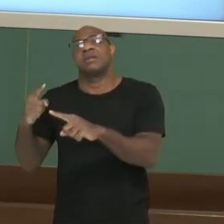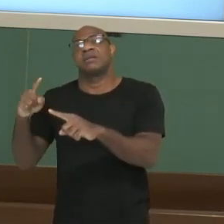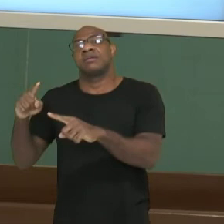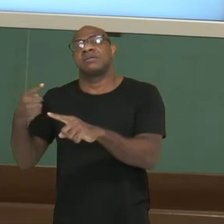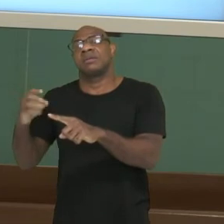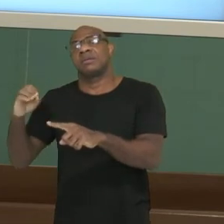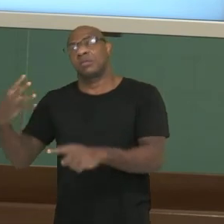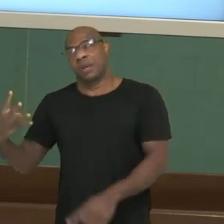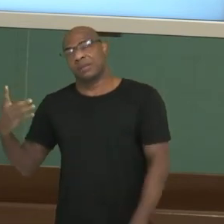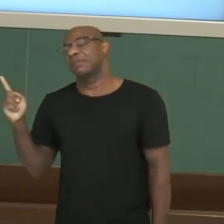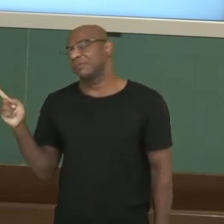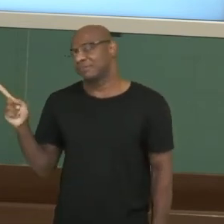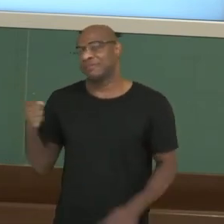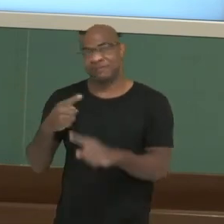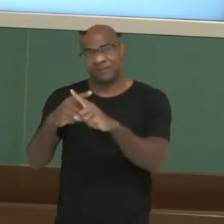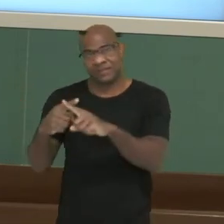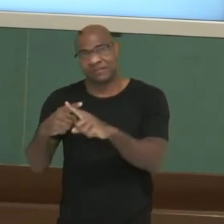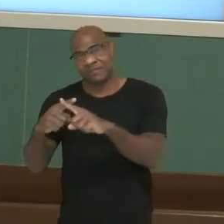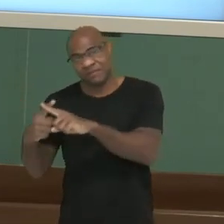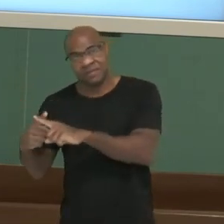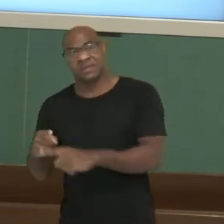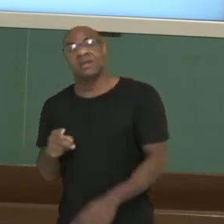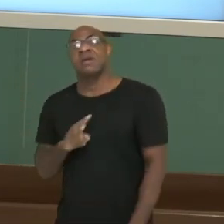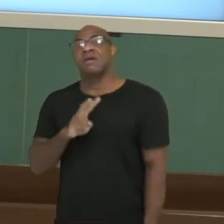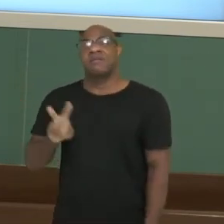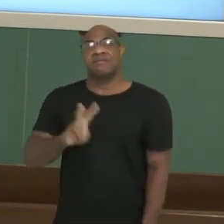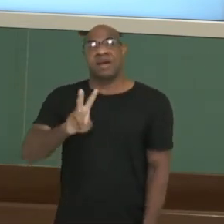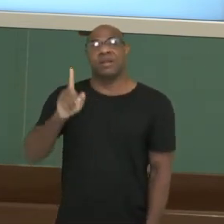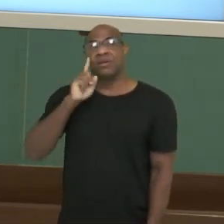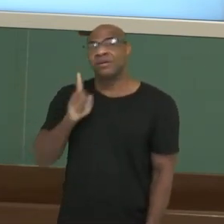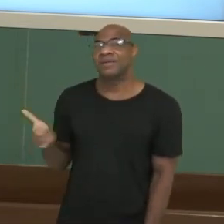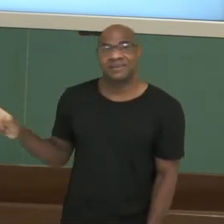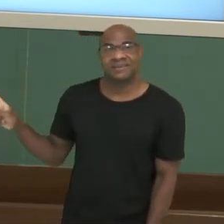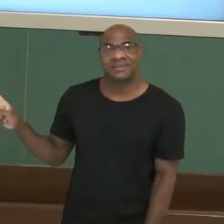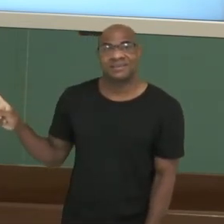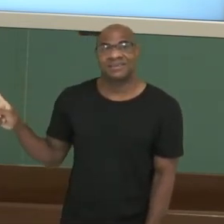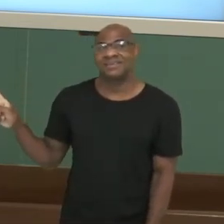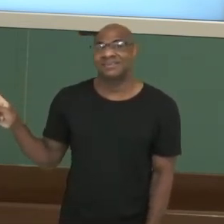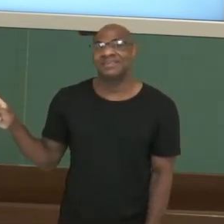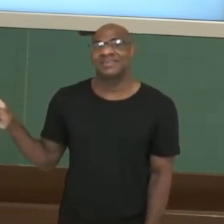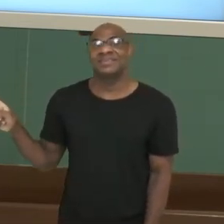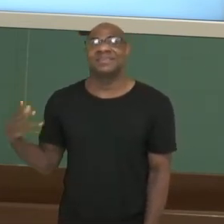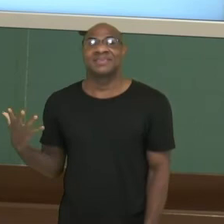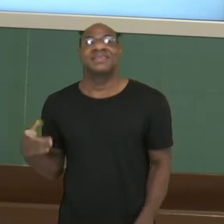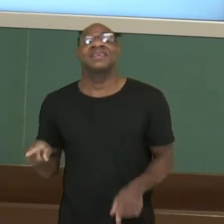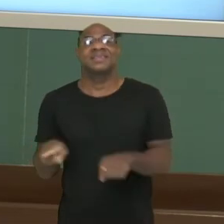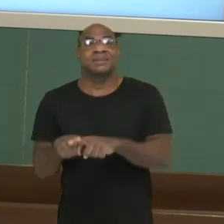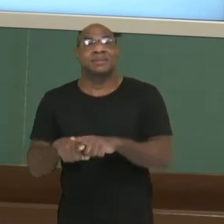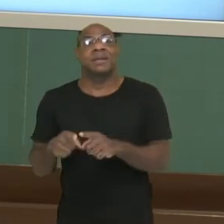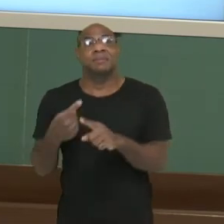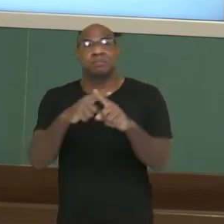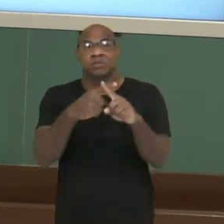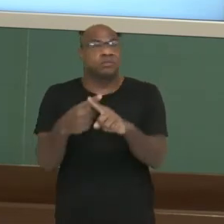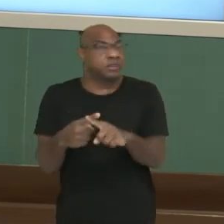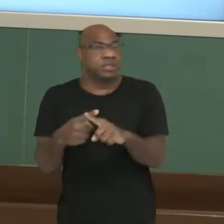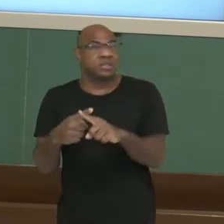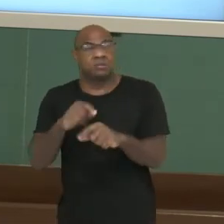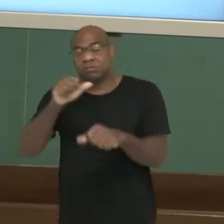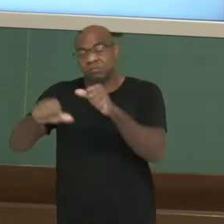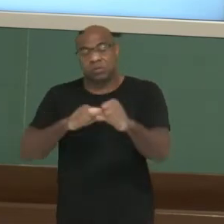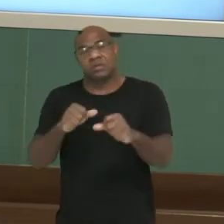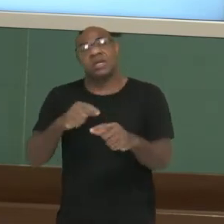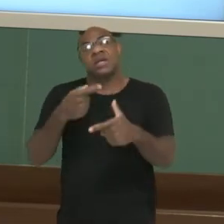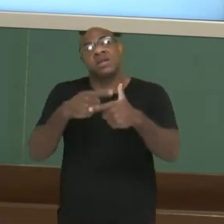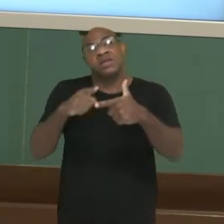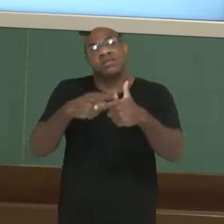1,04. Bem tranquilo, né? Dá esse valor quebrado aqui mesmo, olha o tamanho dele. E aí ele está multiplicando, passa dividindo. Então, por